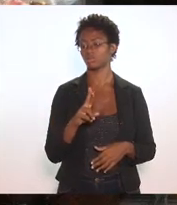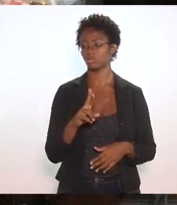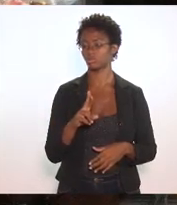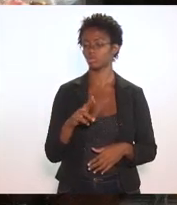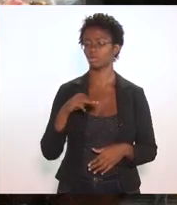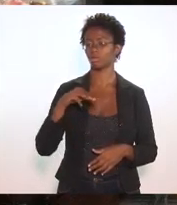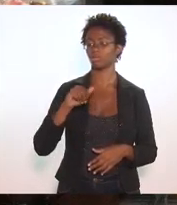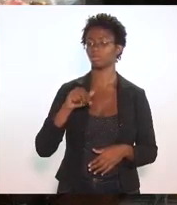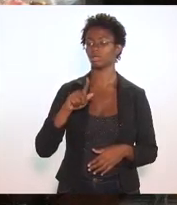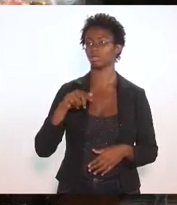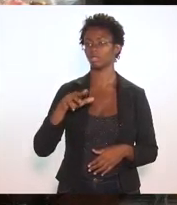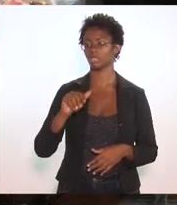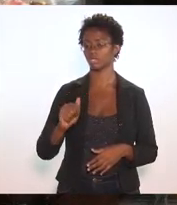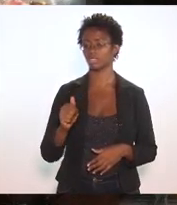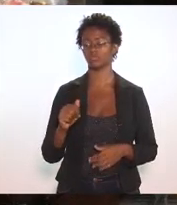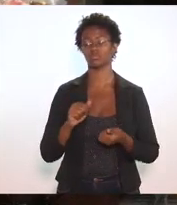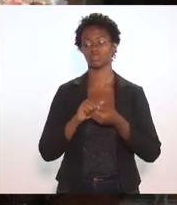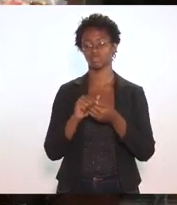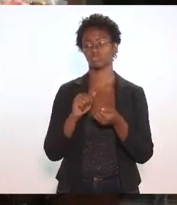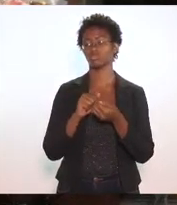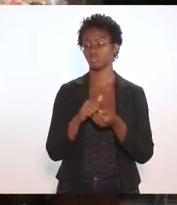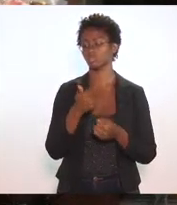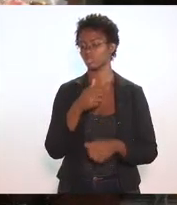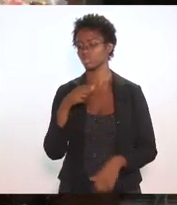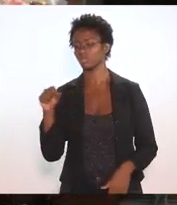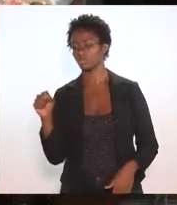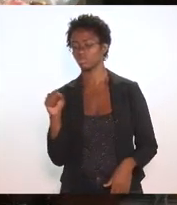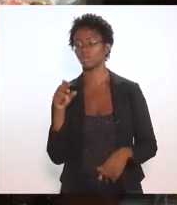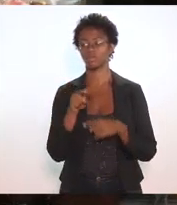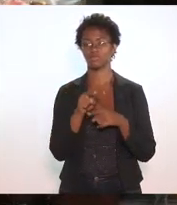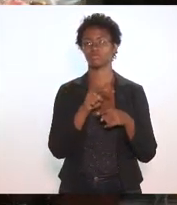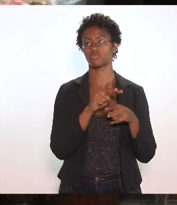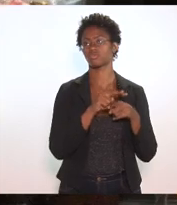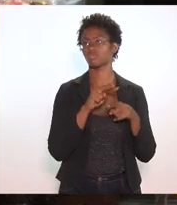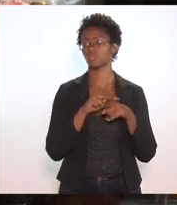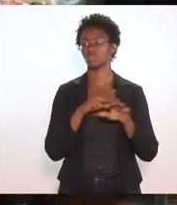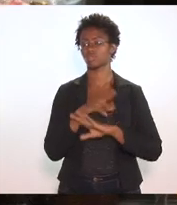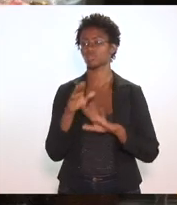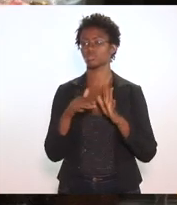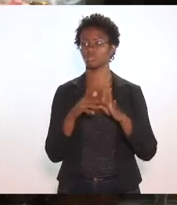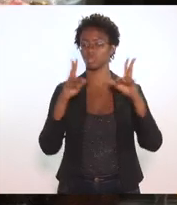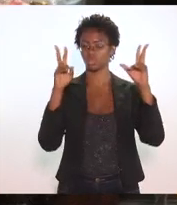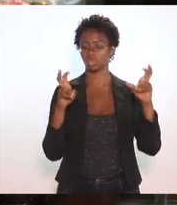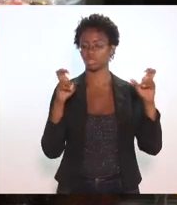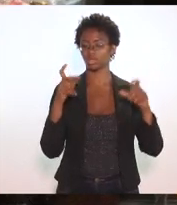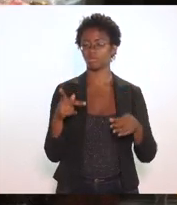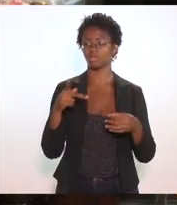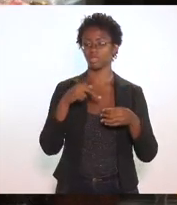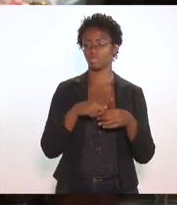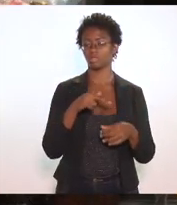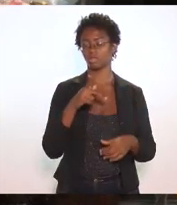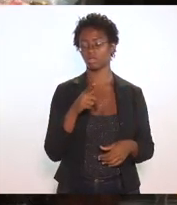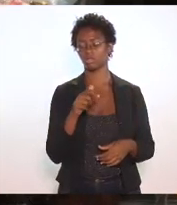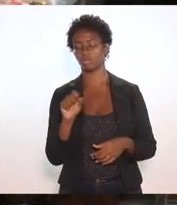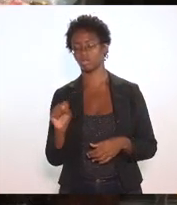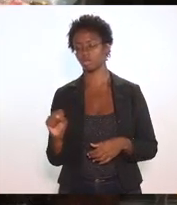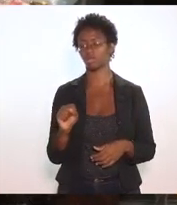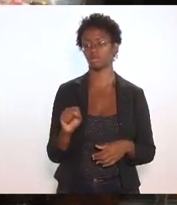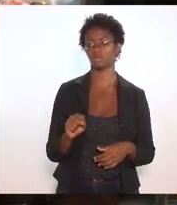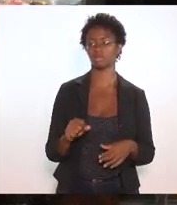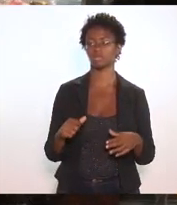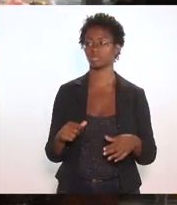trabalhos da assessoria fiscal e todo o tema em relação a petróleo, gás, do